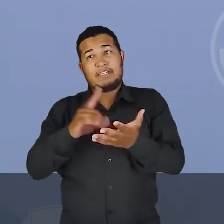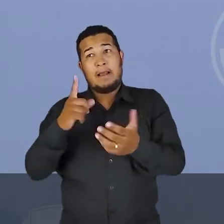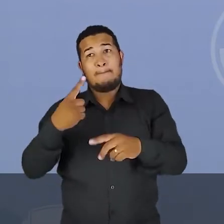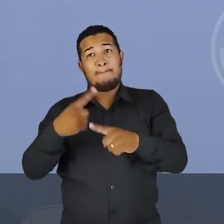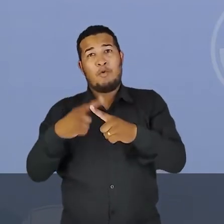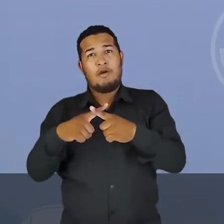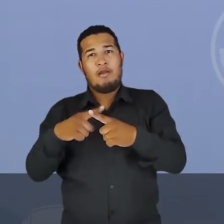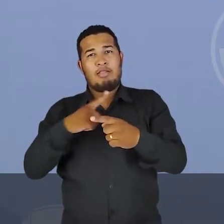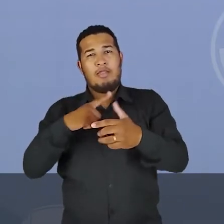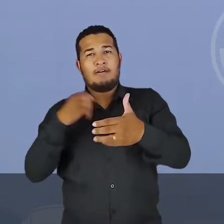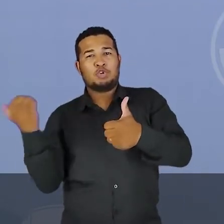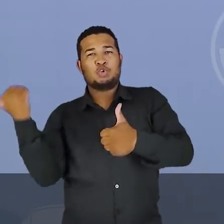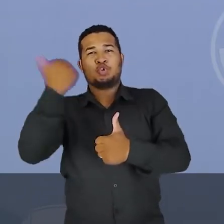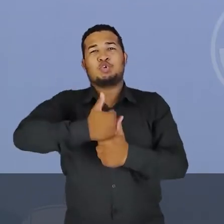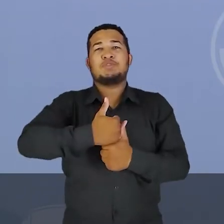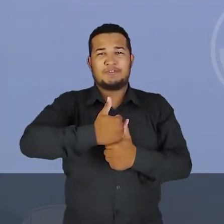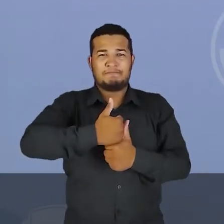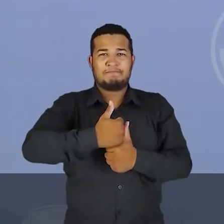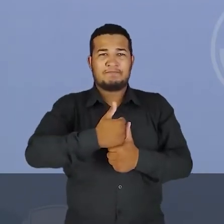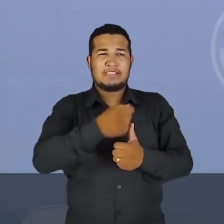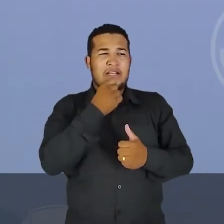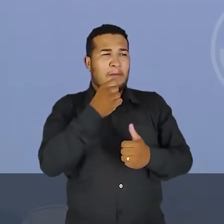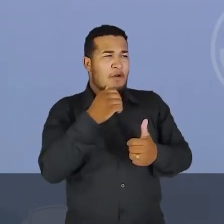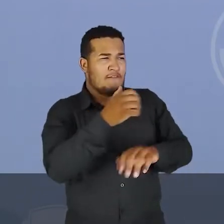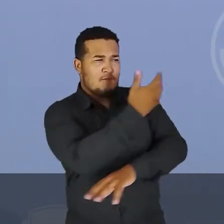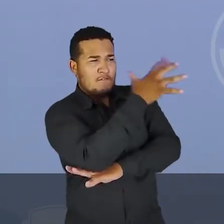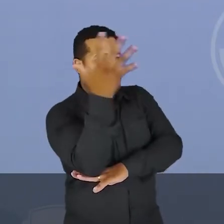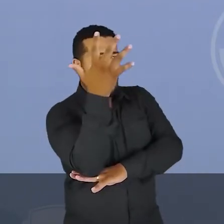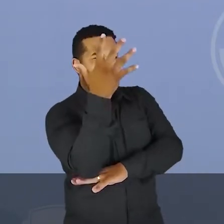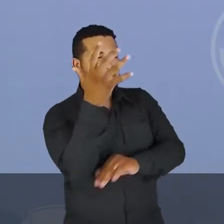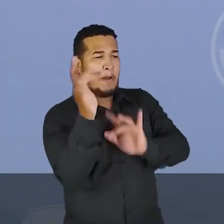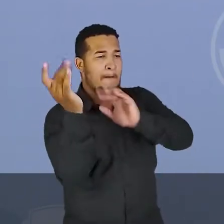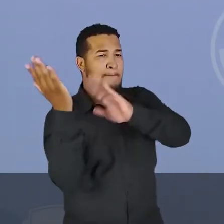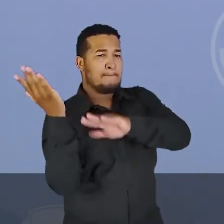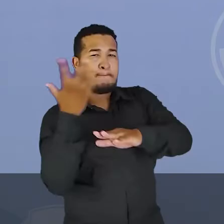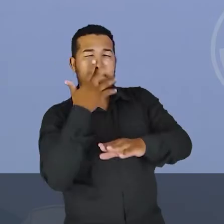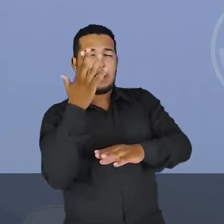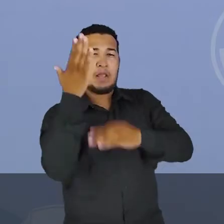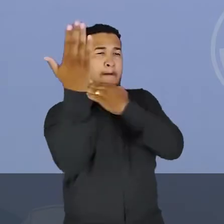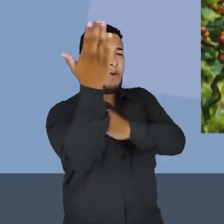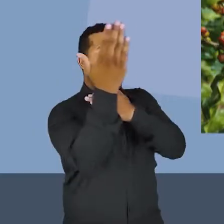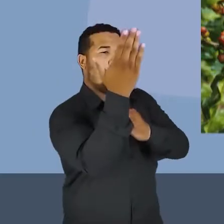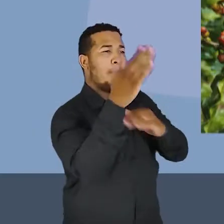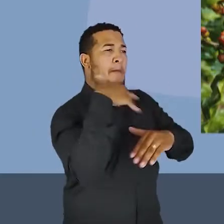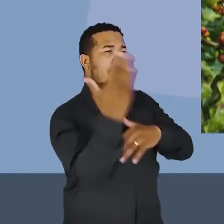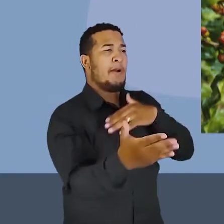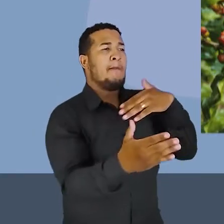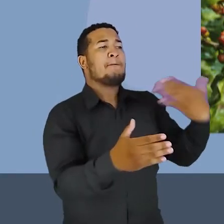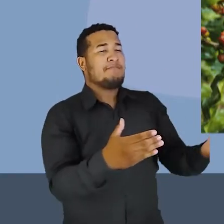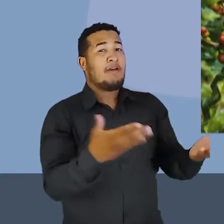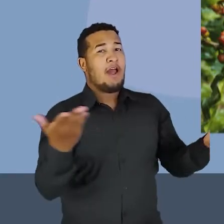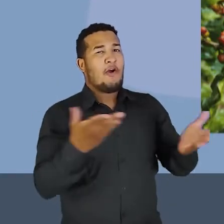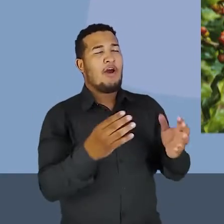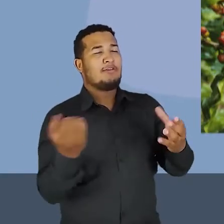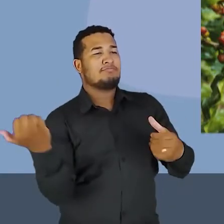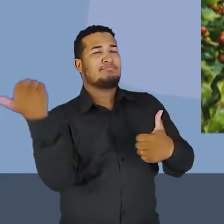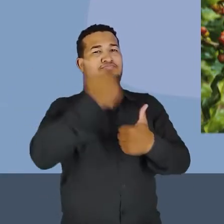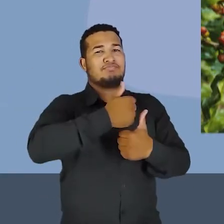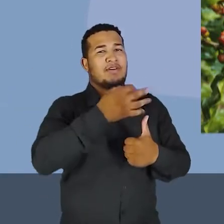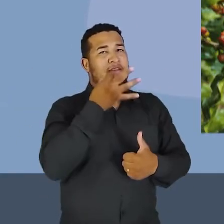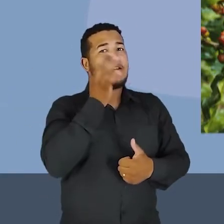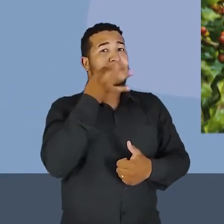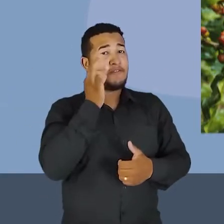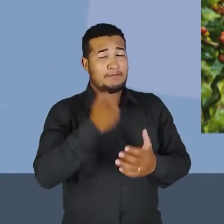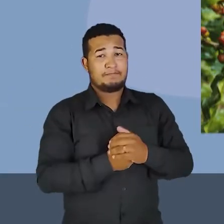substituição da floresta nativa pelas plantações de café que ocorrem até hoje. E o último ciclo econômico, vamos observar, é o ciclo